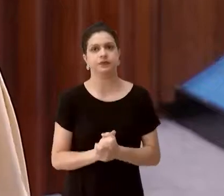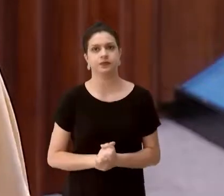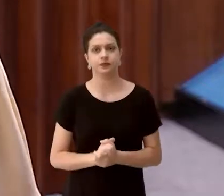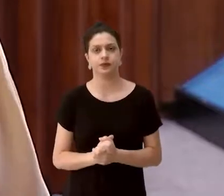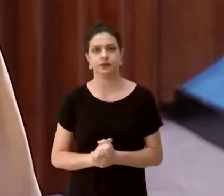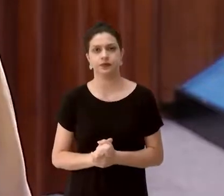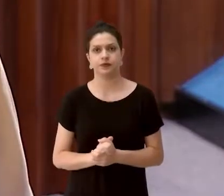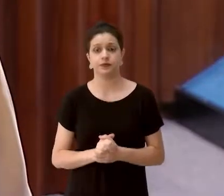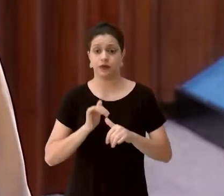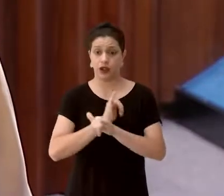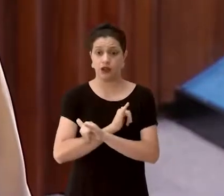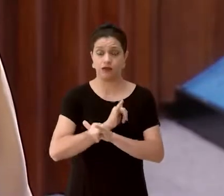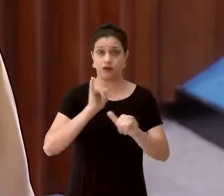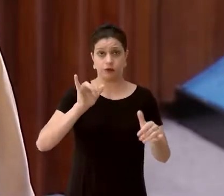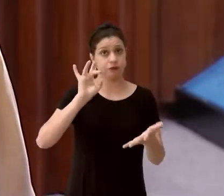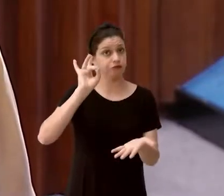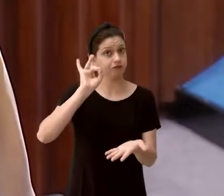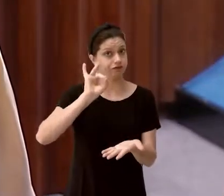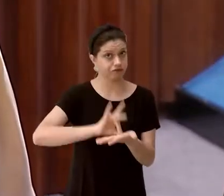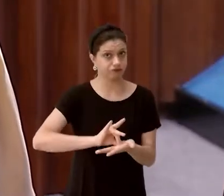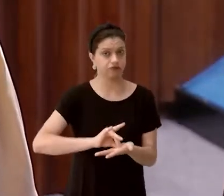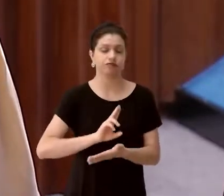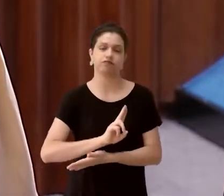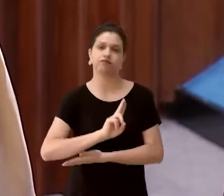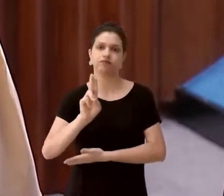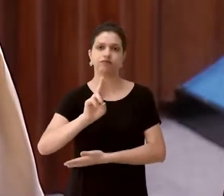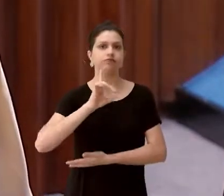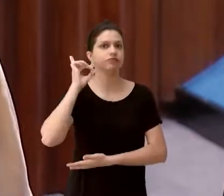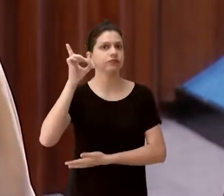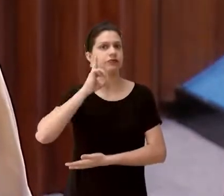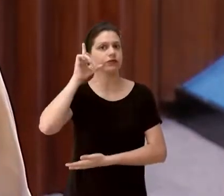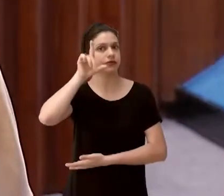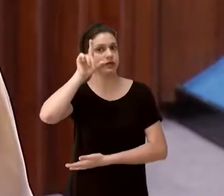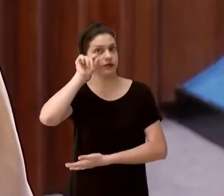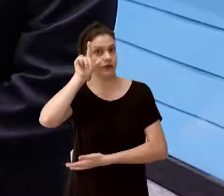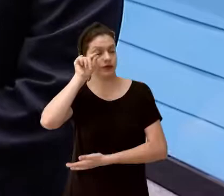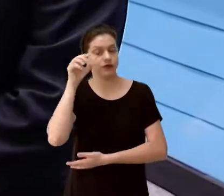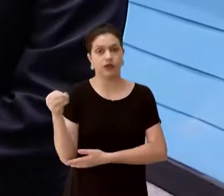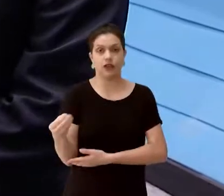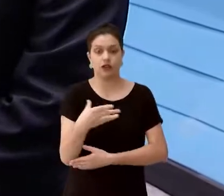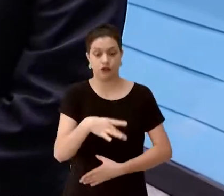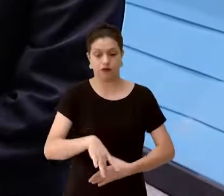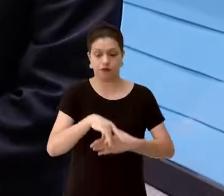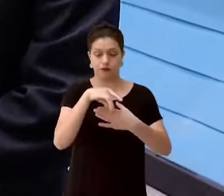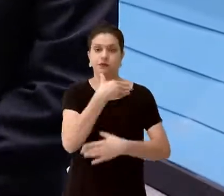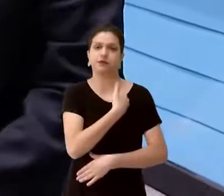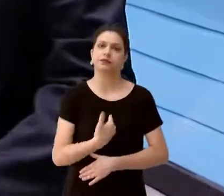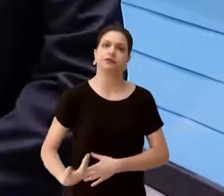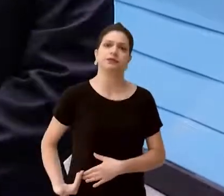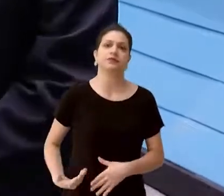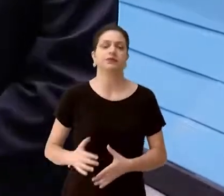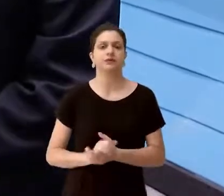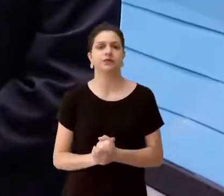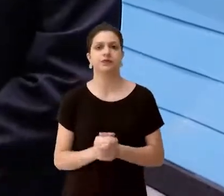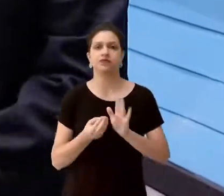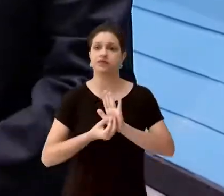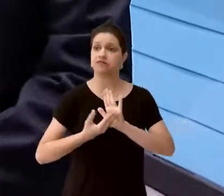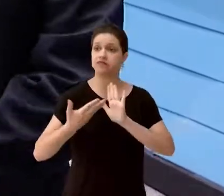o nome do deputado Gerson Claro como novo líder do governo. Recebo a indicação como uma